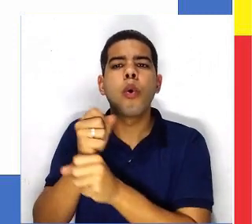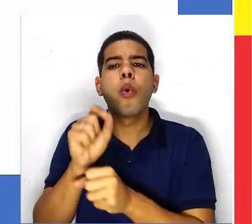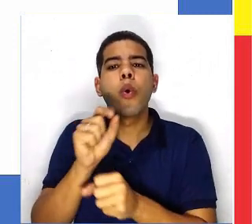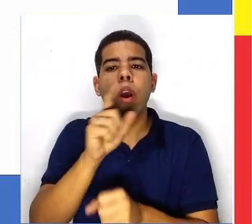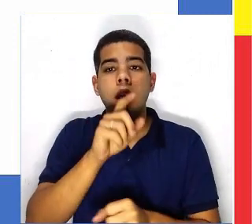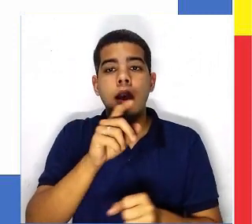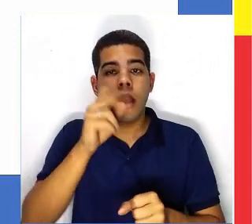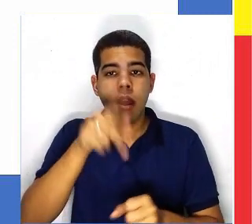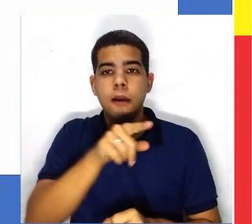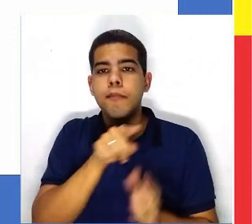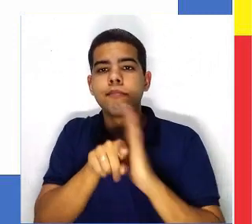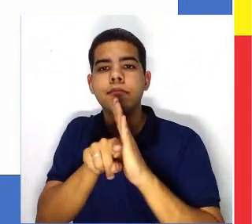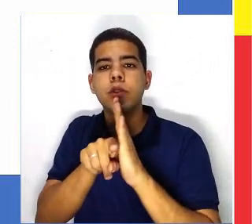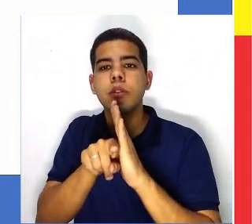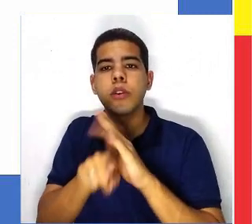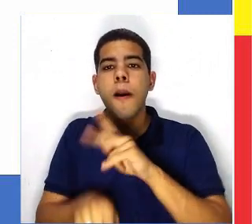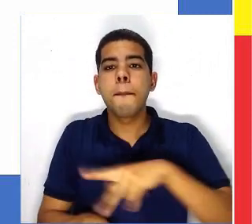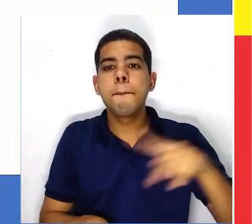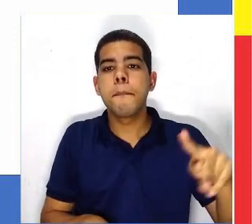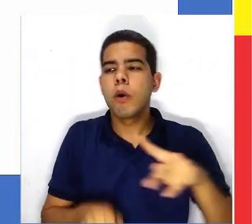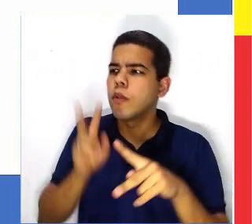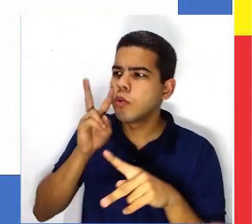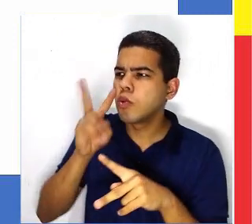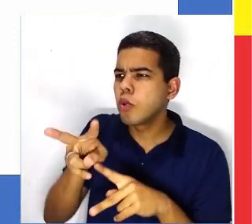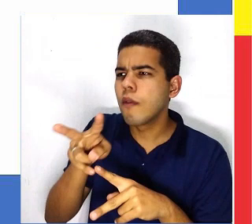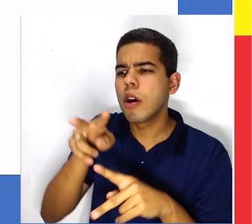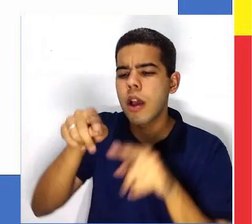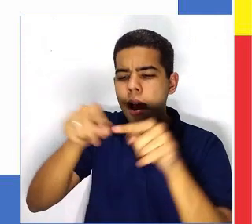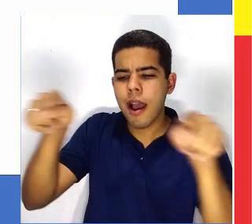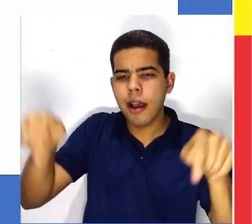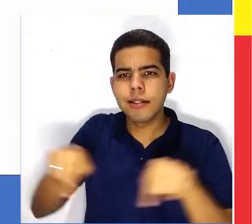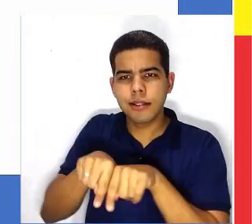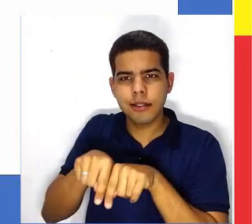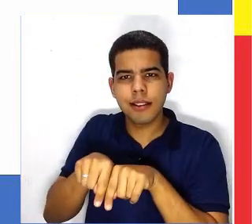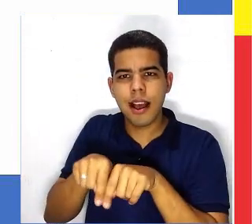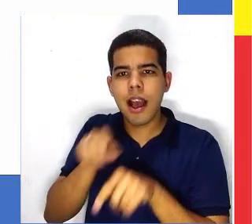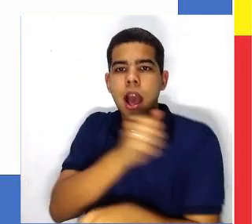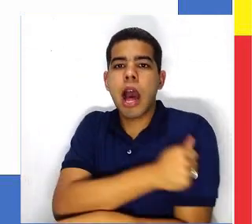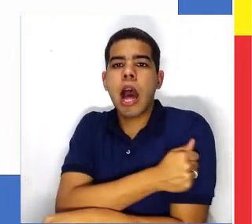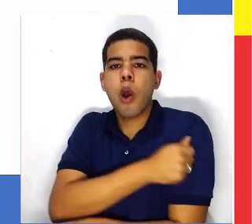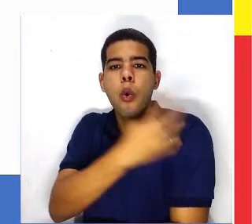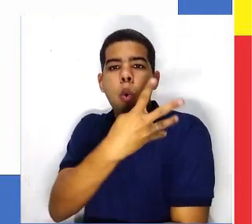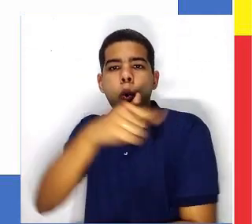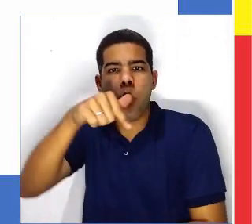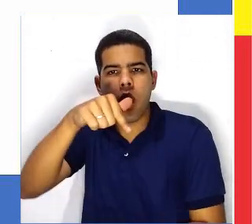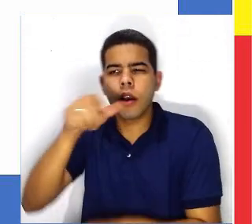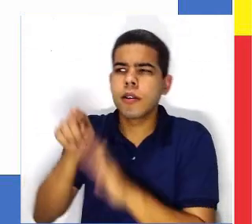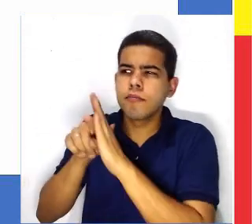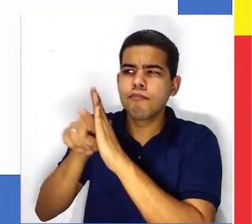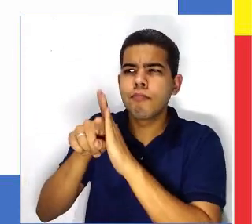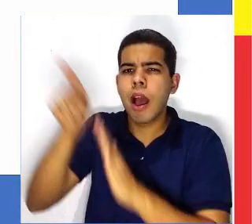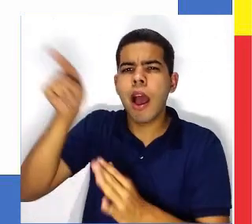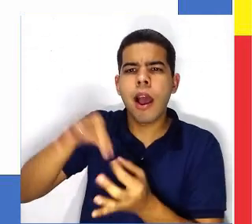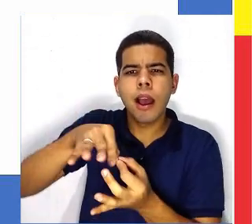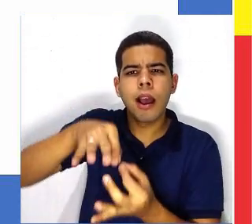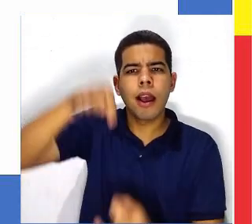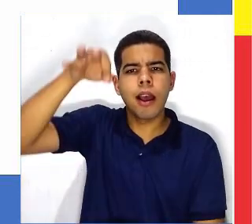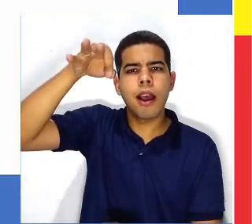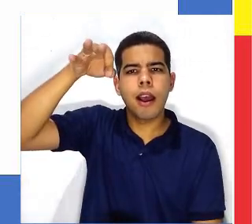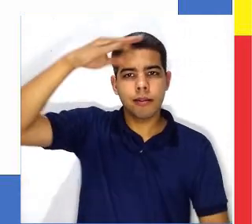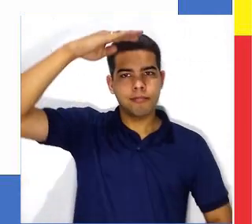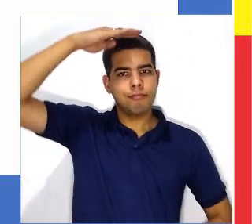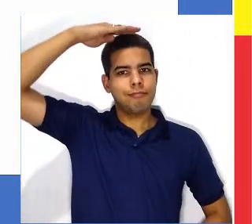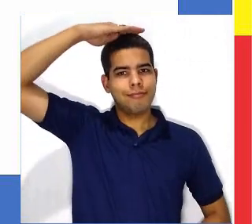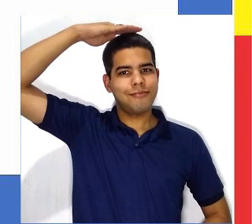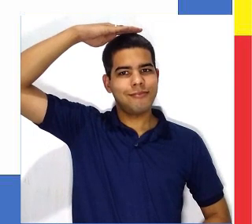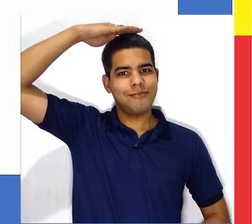Uma professora observou 47 alunos de sua sala de aula e resolveu investigar a altura desses alunos.